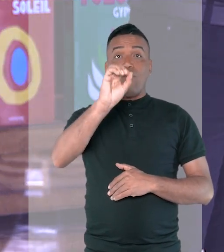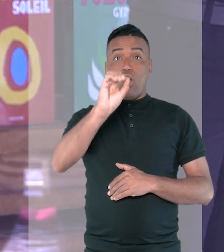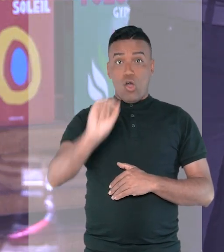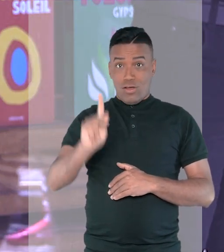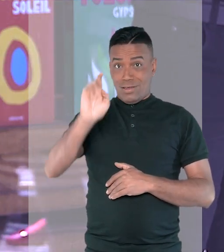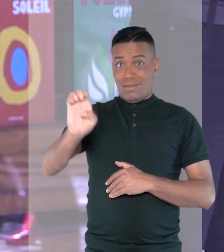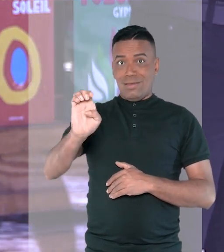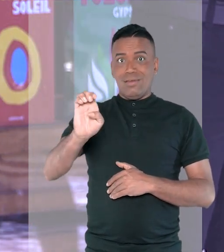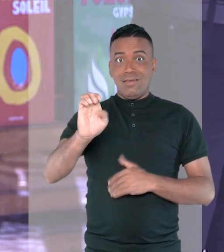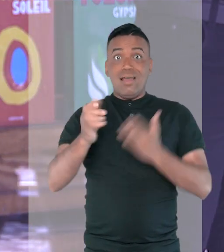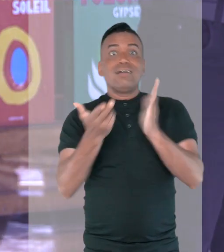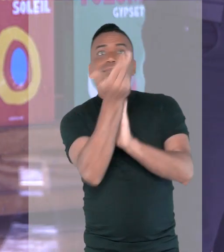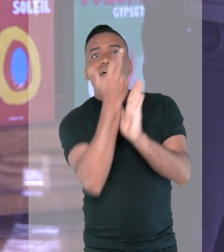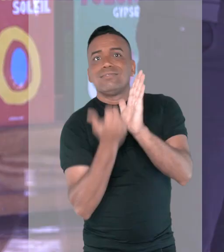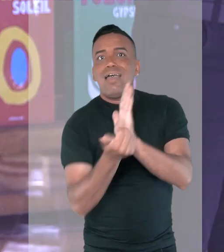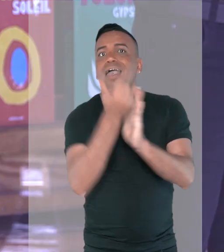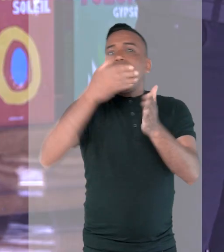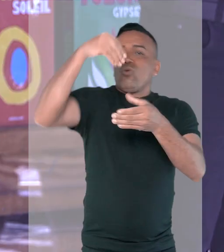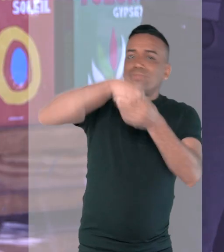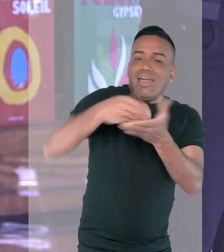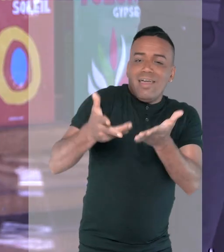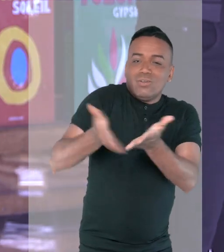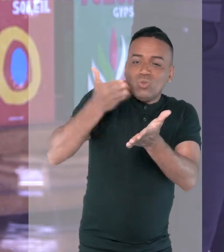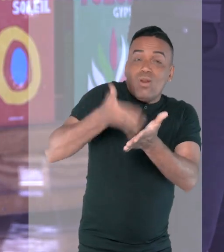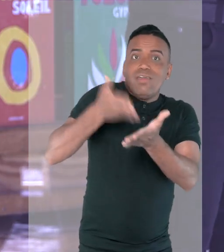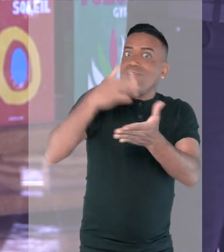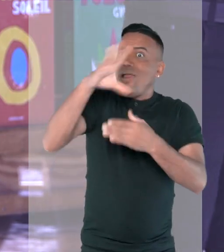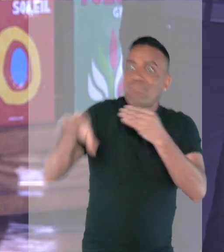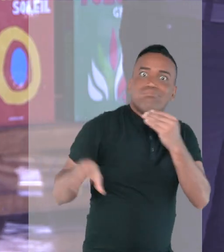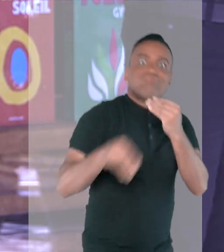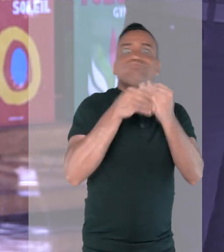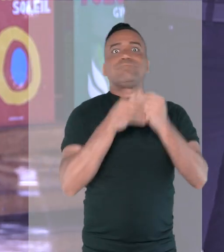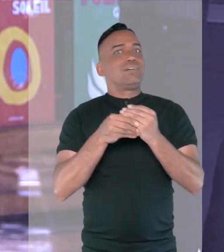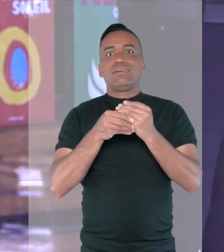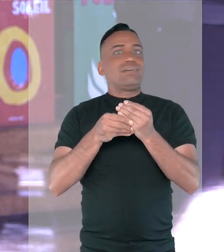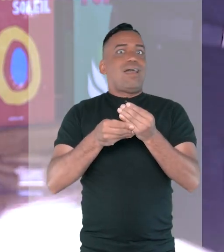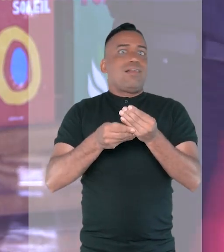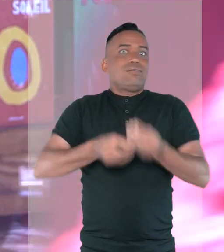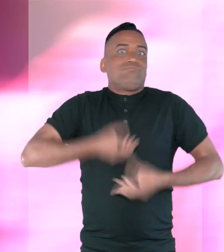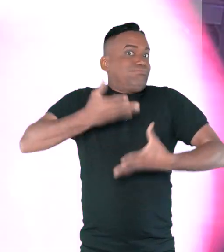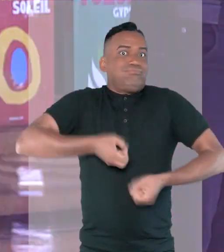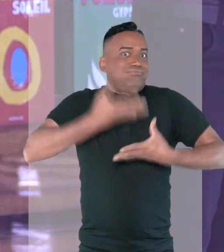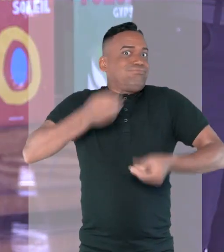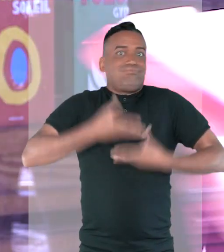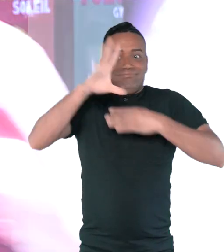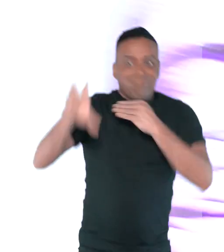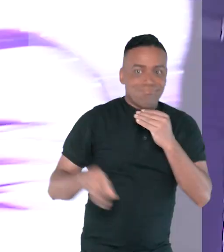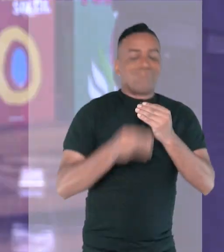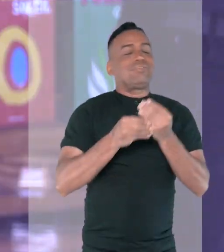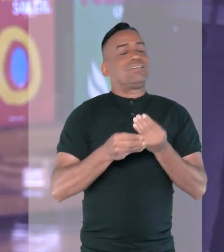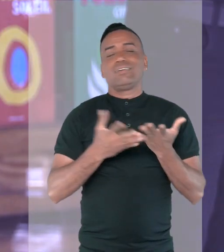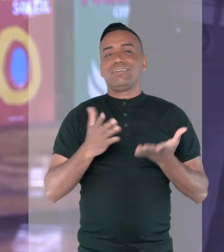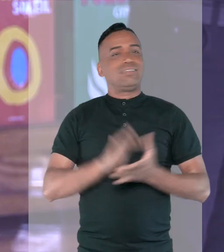Koch. Então, quem puder dar uma passadinha e dar uma olhada na ilustração, eu acho que ela complementou muito bem o livro, ela passou a mensagem.